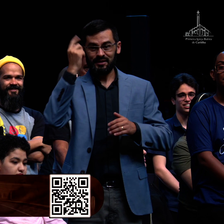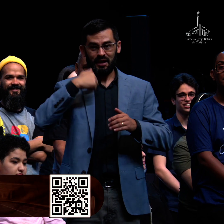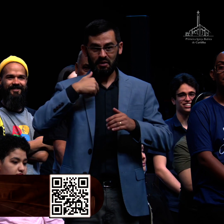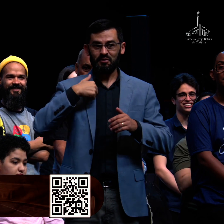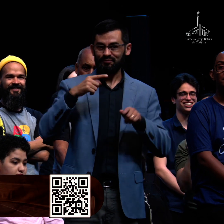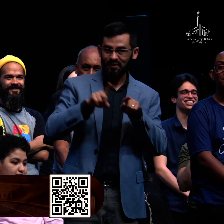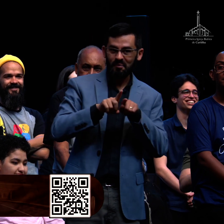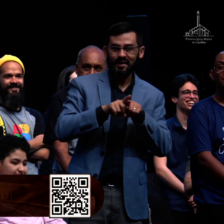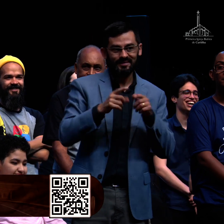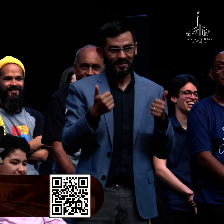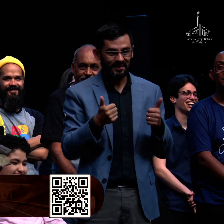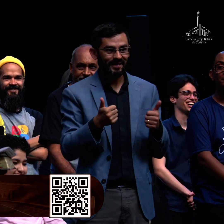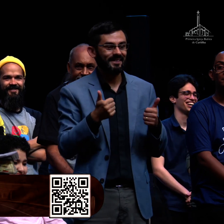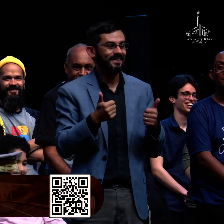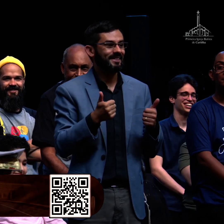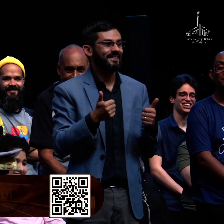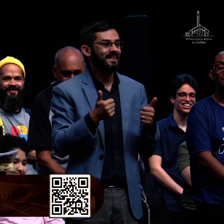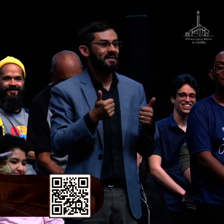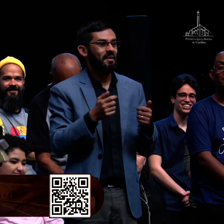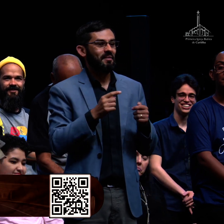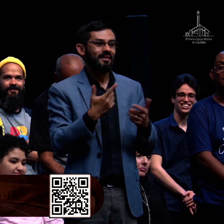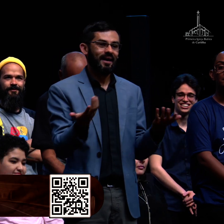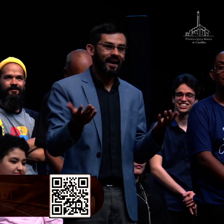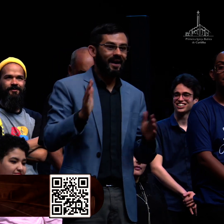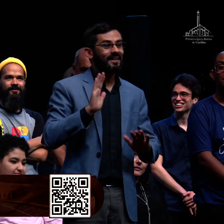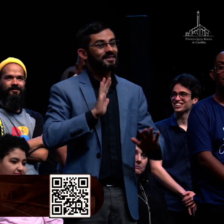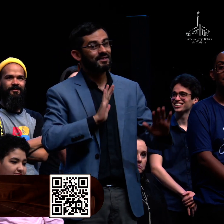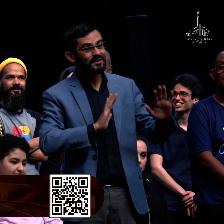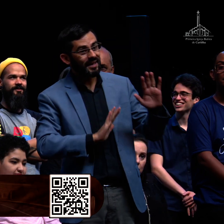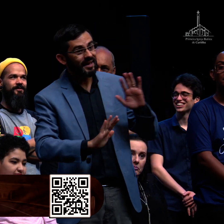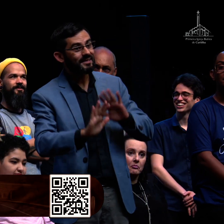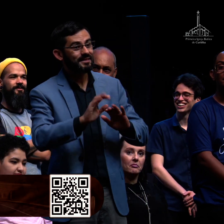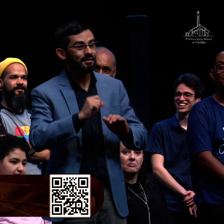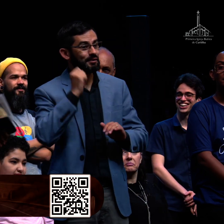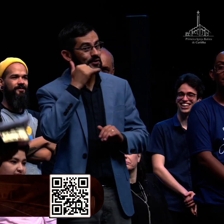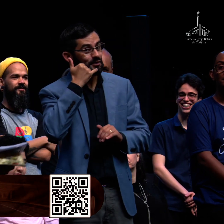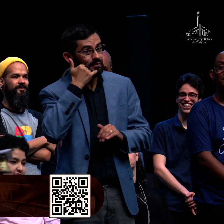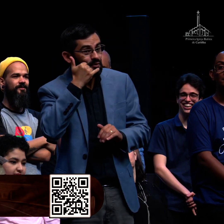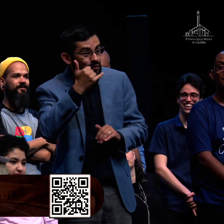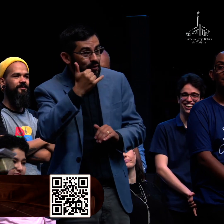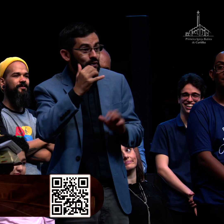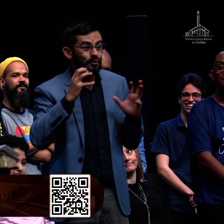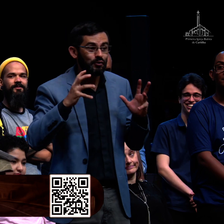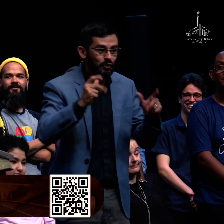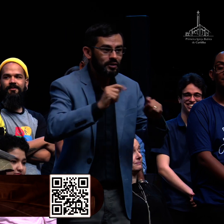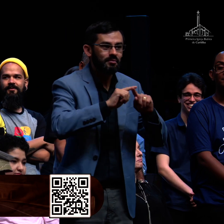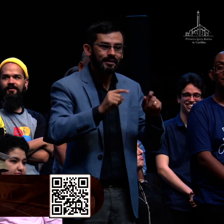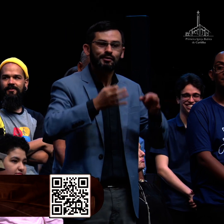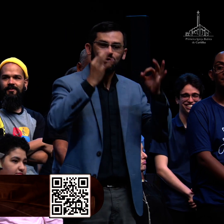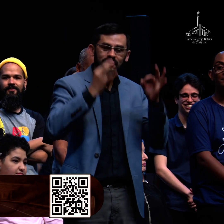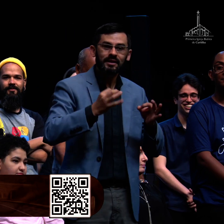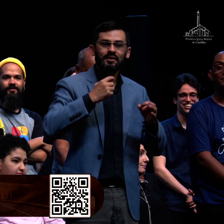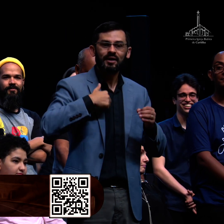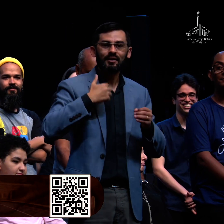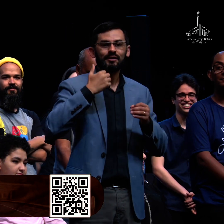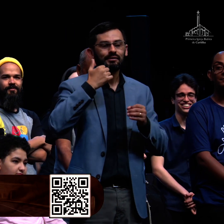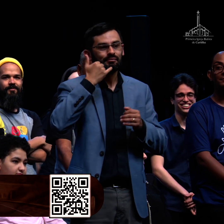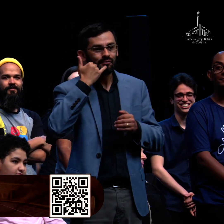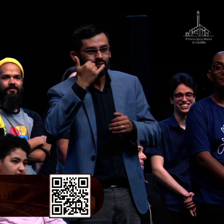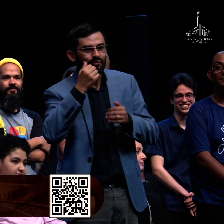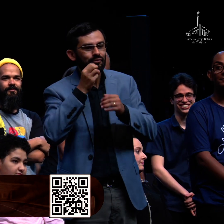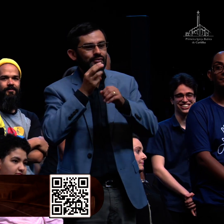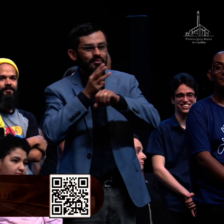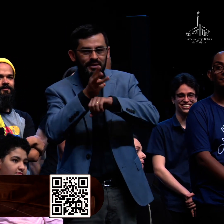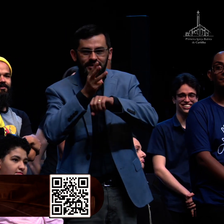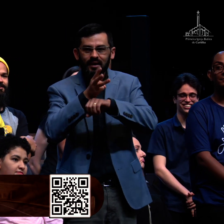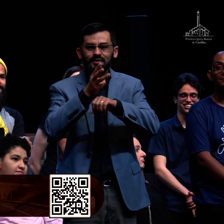for eu, tá? Não pode ser, não, talvez eu não entre em contato com todo mundo, mas com certeza eu quero entrar em contato com